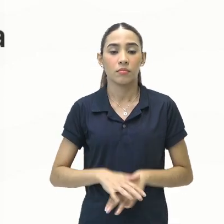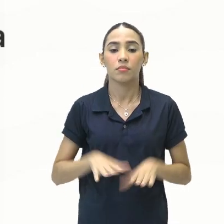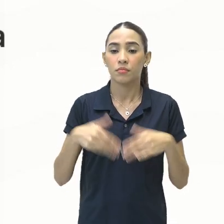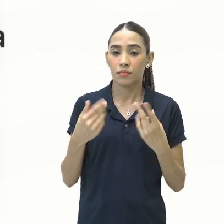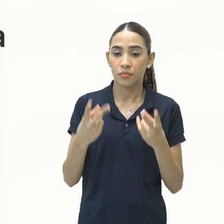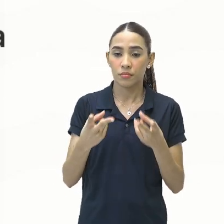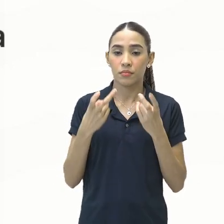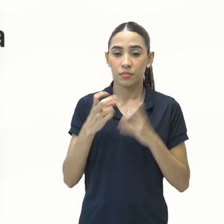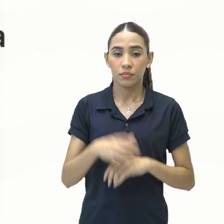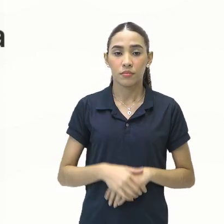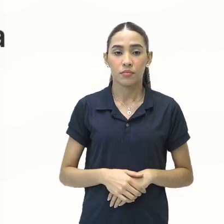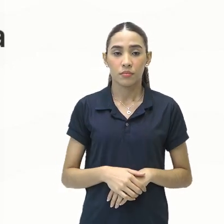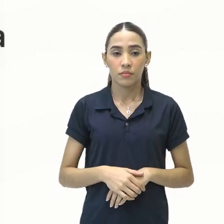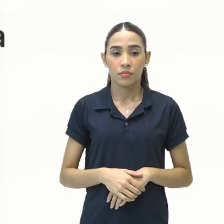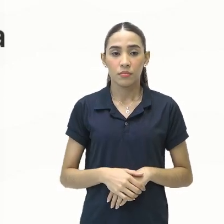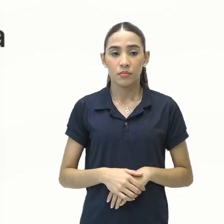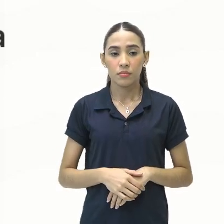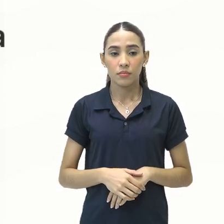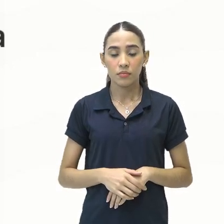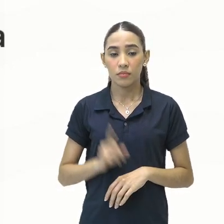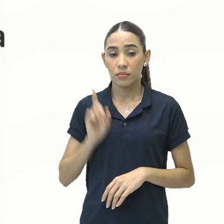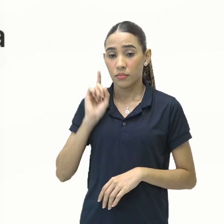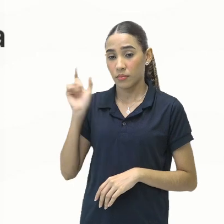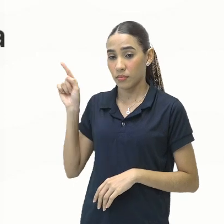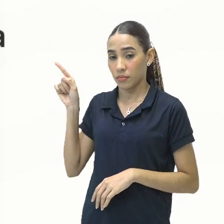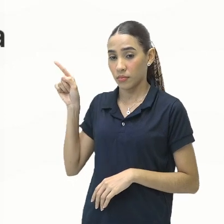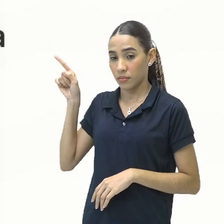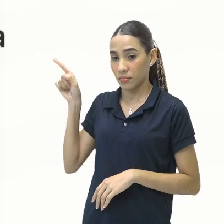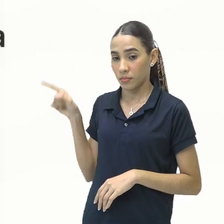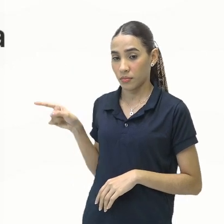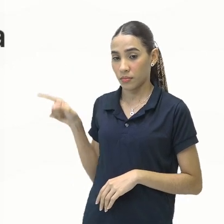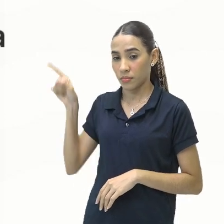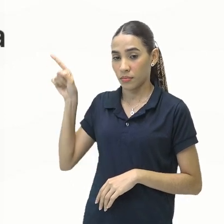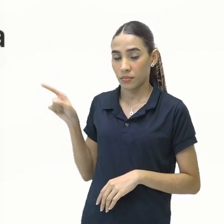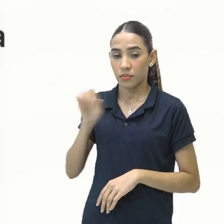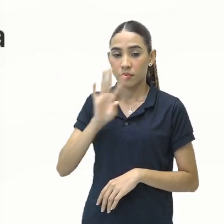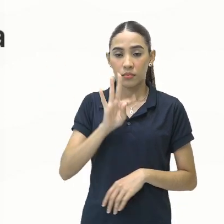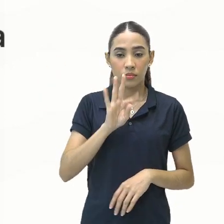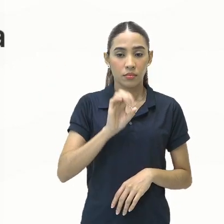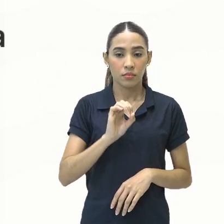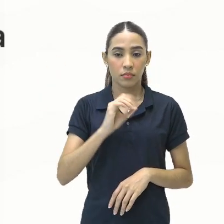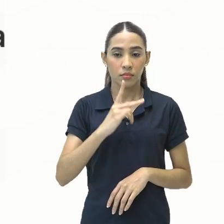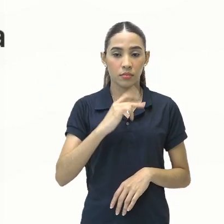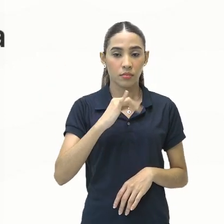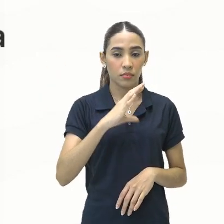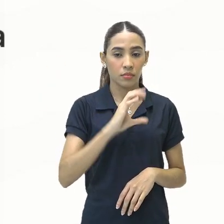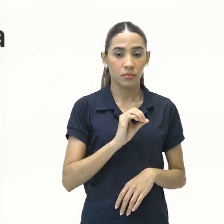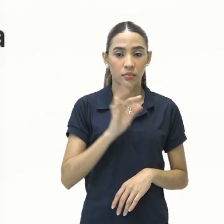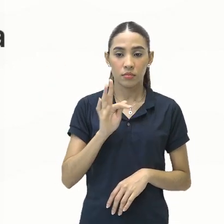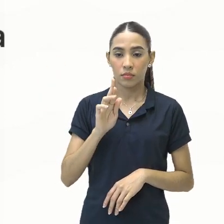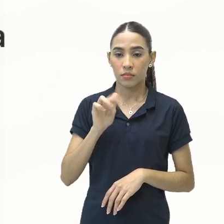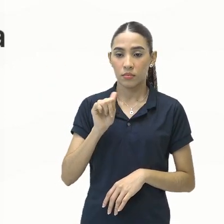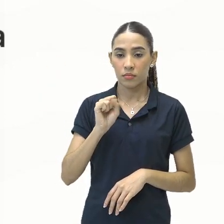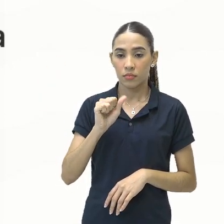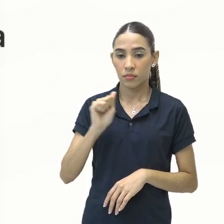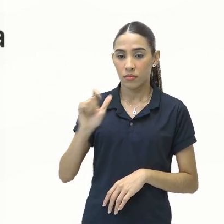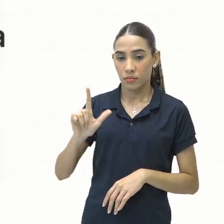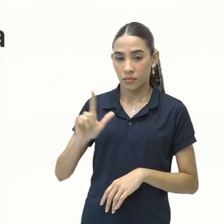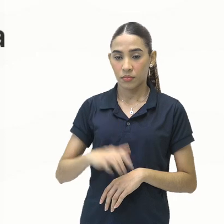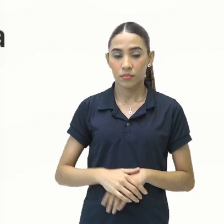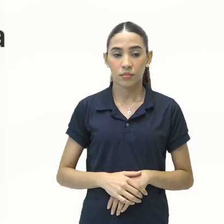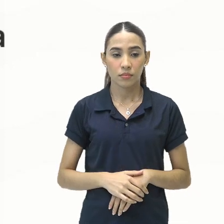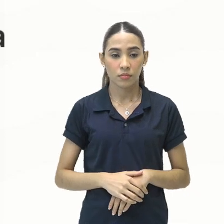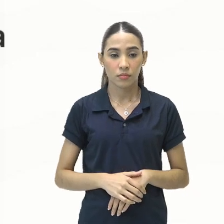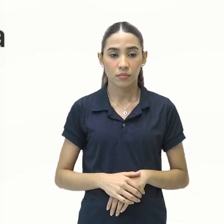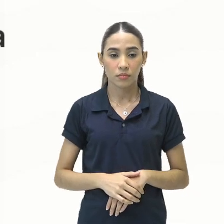vejam aqui, nesse nosso tópico frasal, vou colocar aqui até um TF,